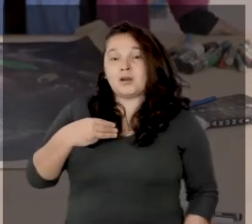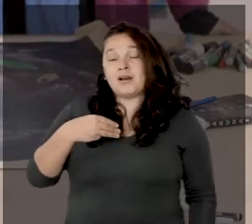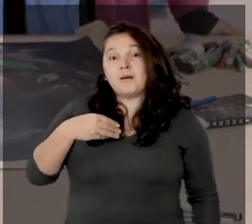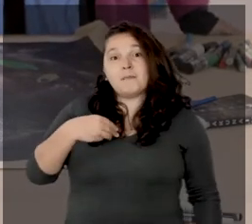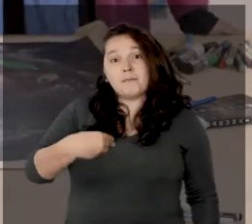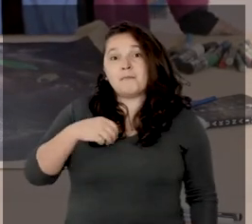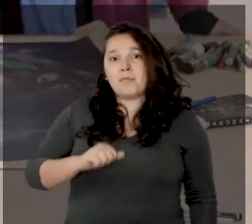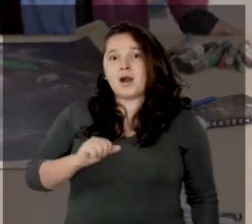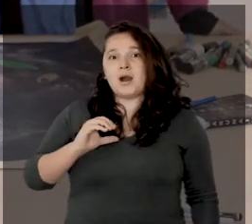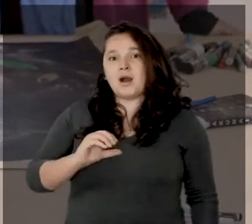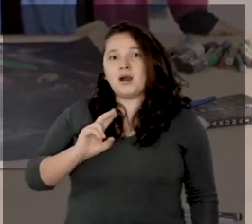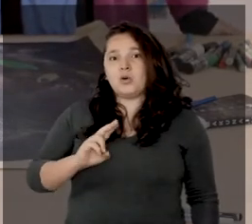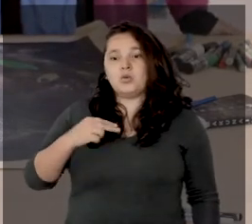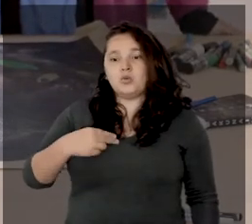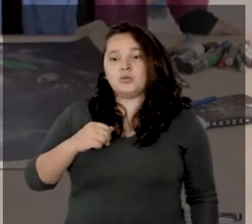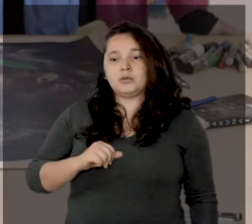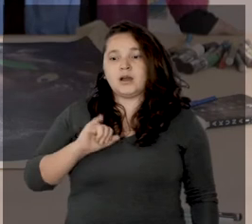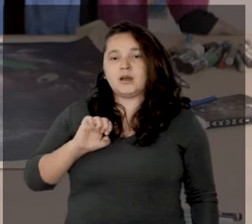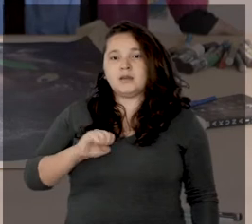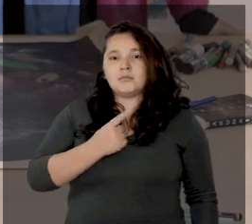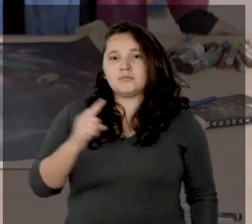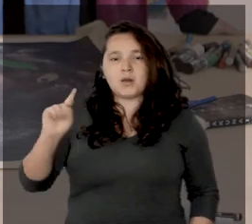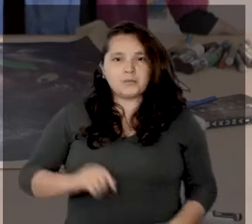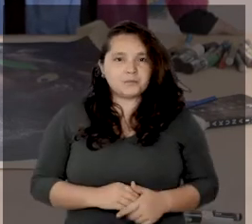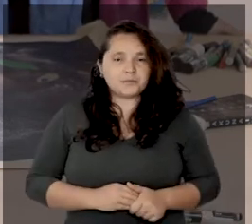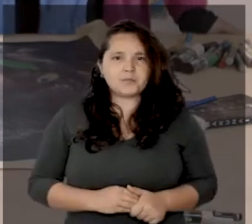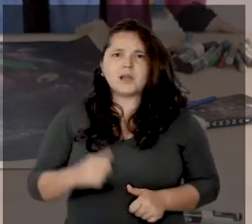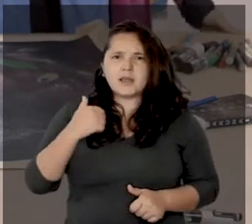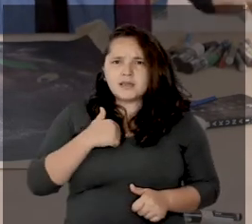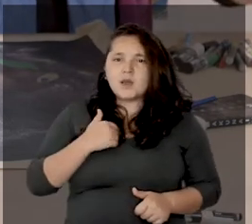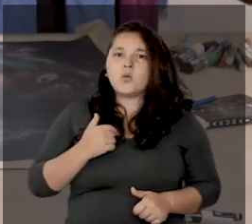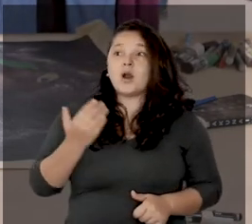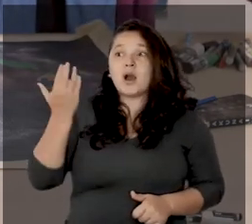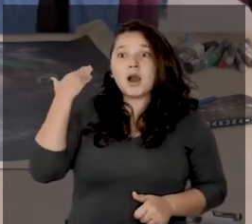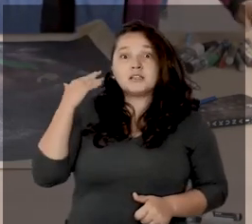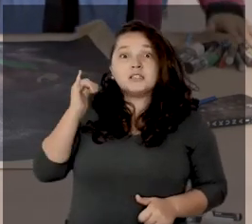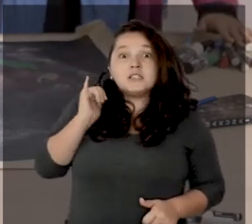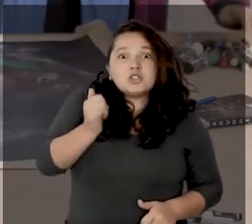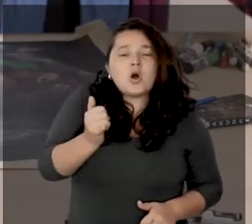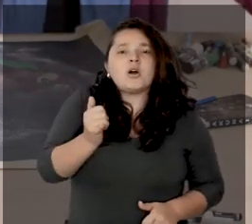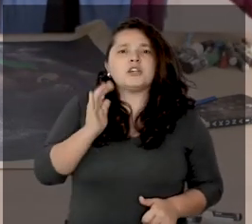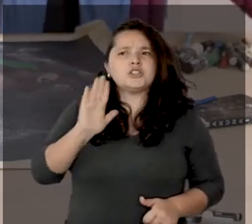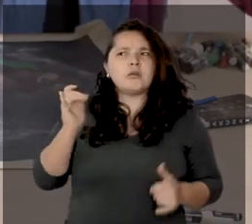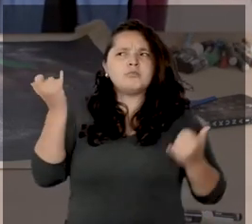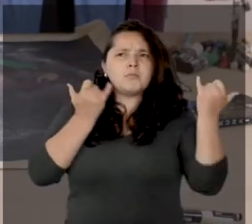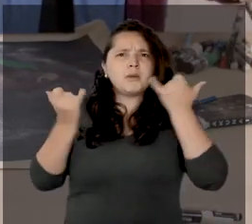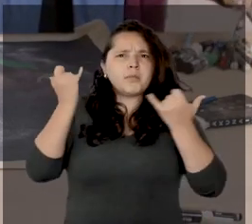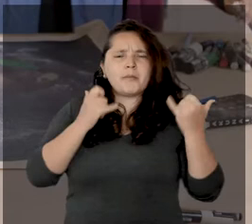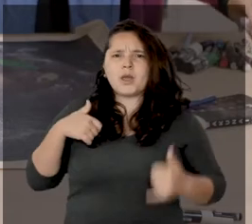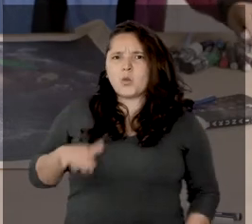a escutar essas histórias, né, muito jovem, muito criança ainda, 6 anos, meu avô contava a história da grande árvore